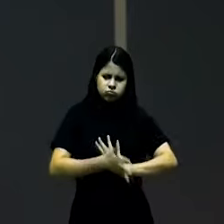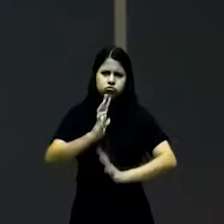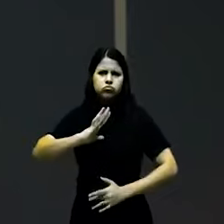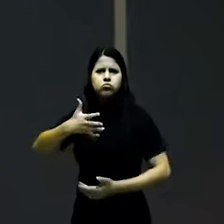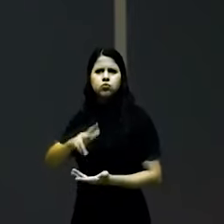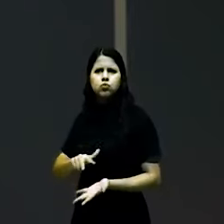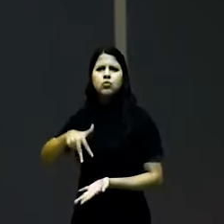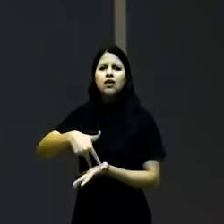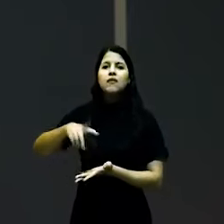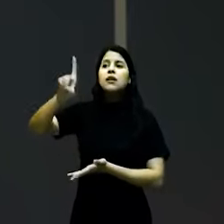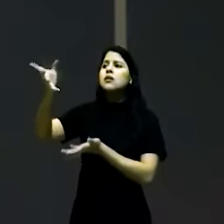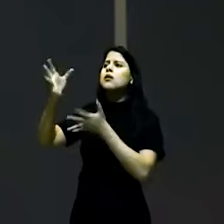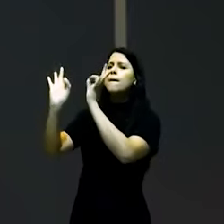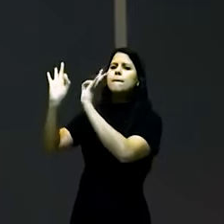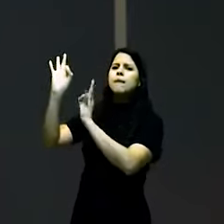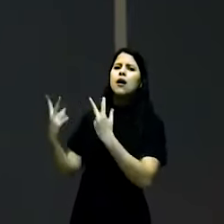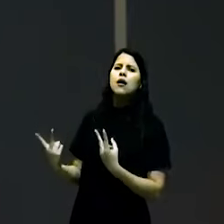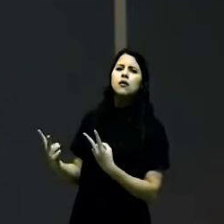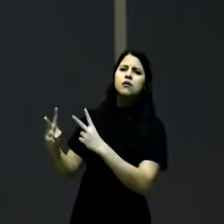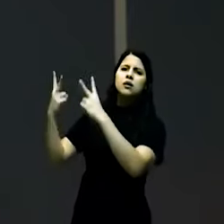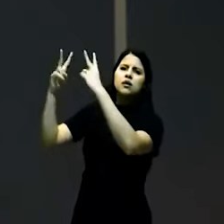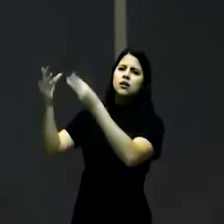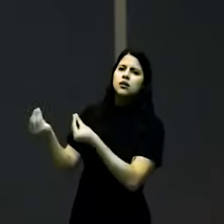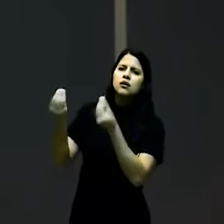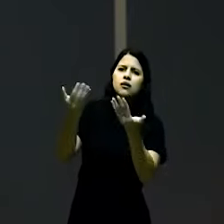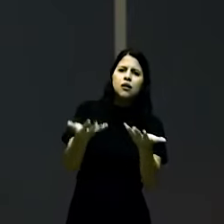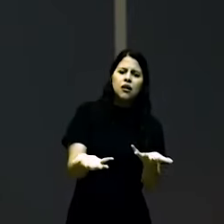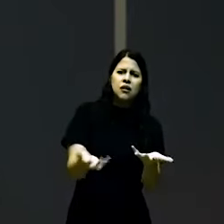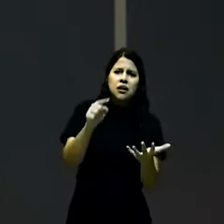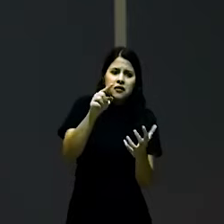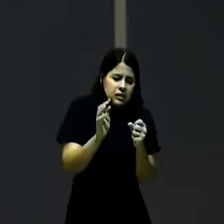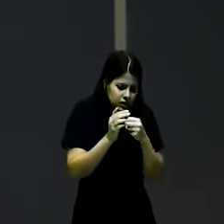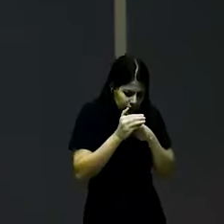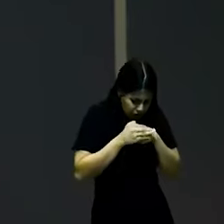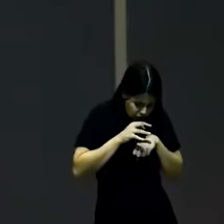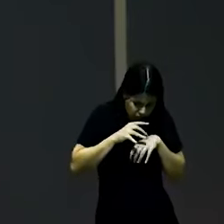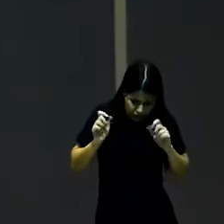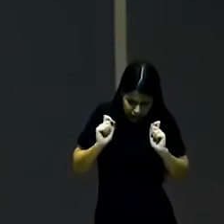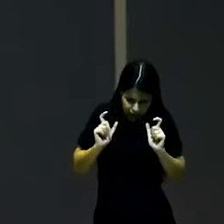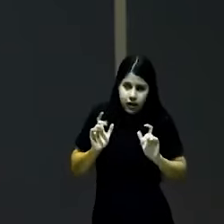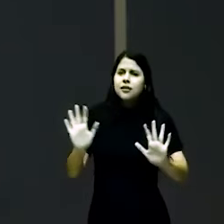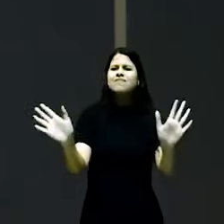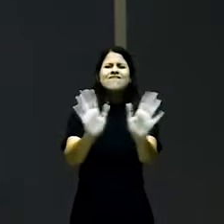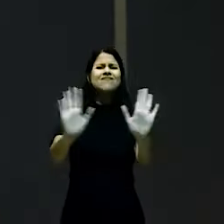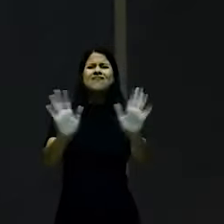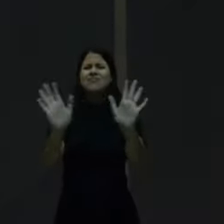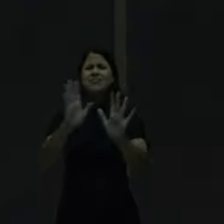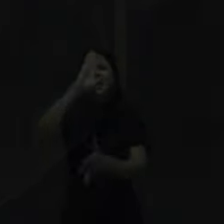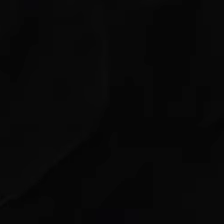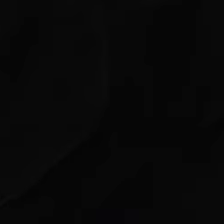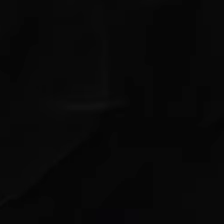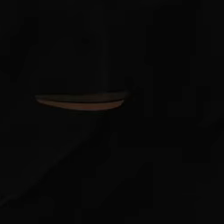Deus tem vitória para você. A caverna não é o seu lugar. Creia, creia.